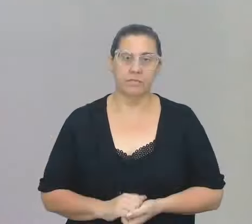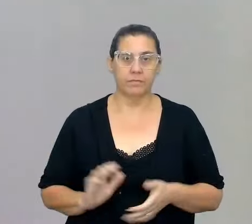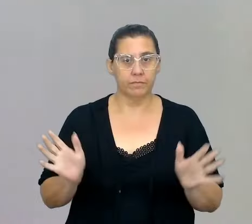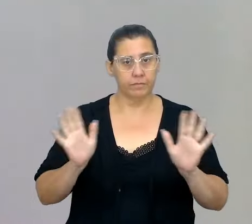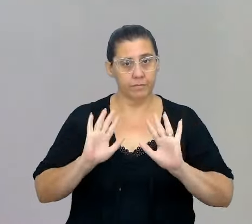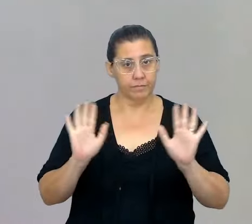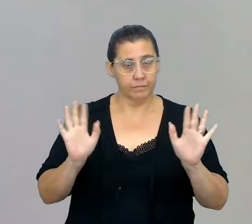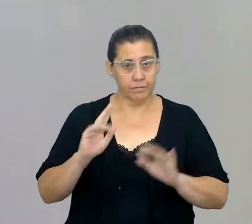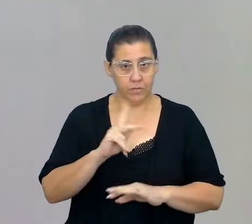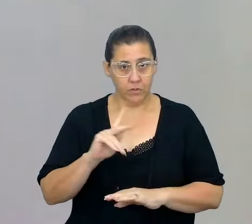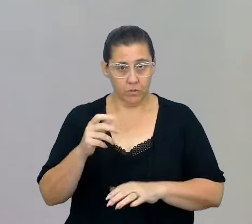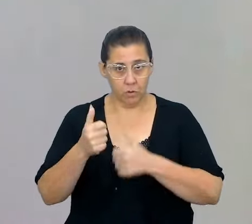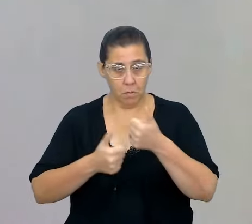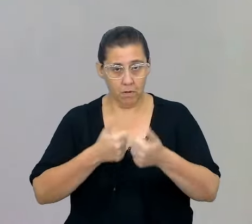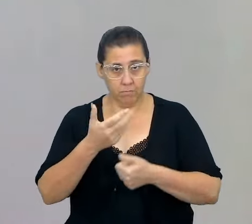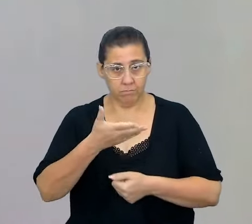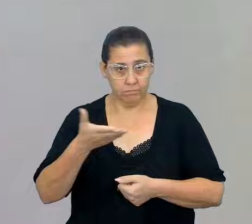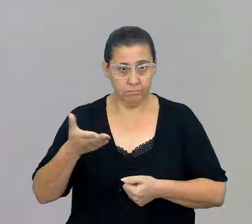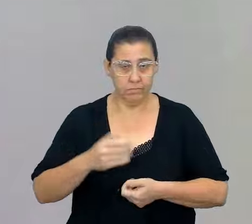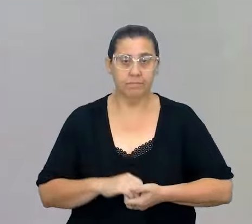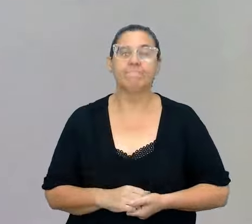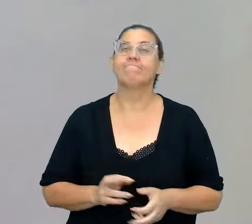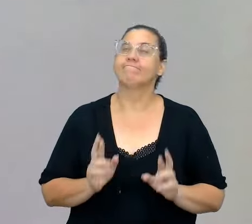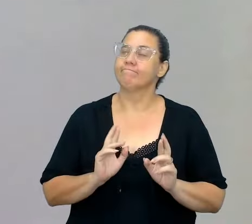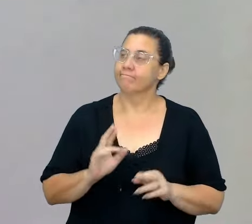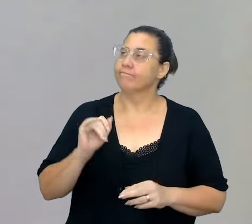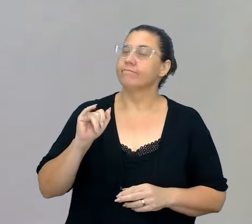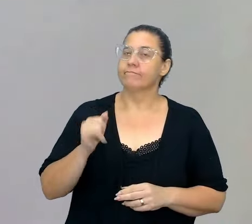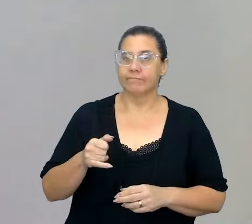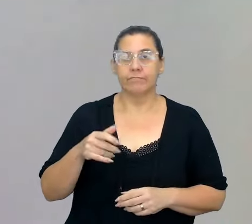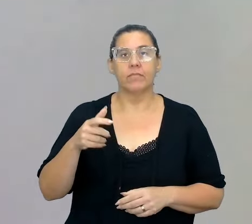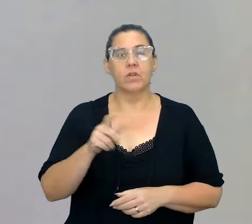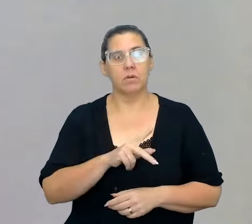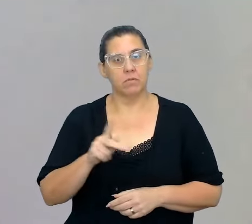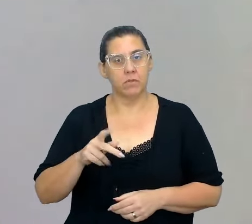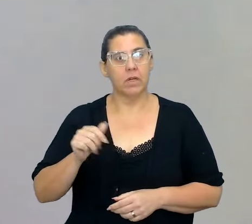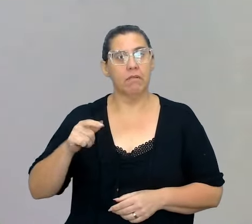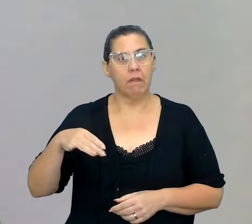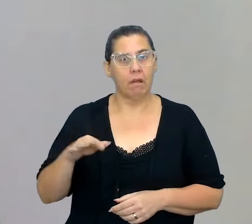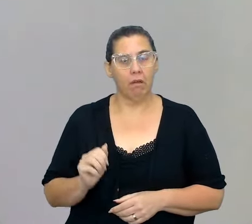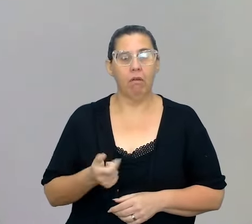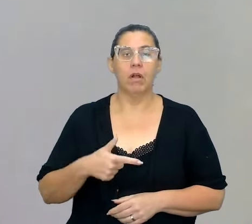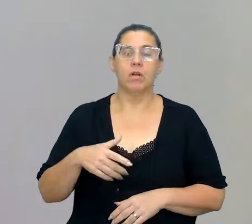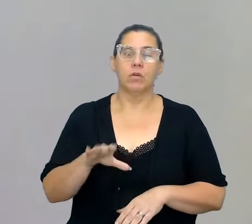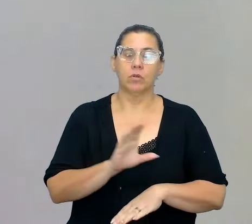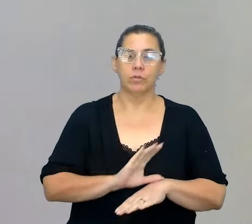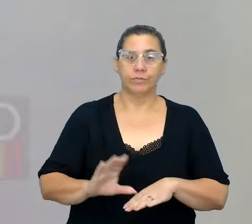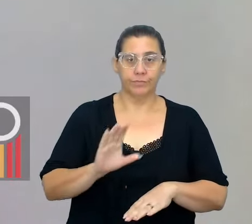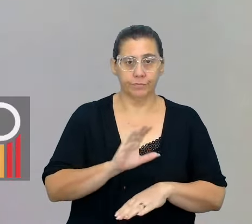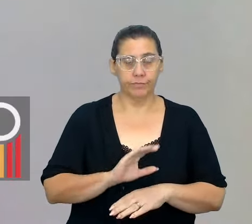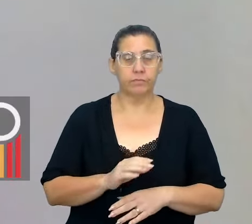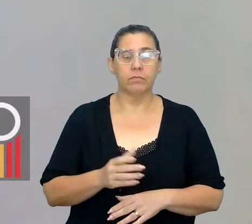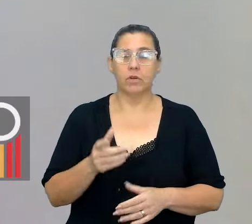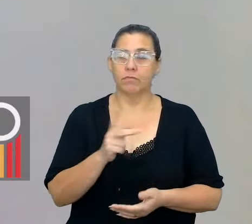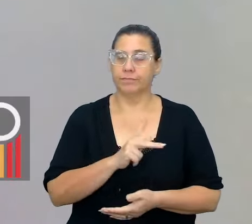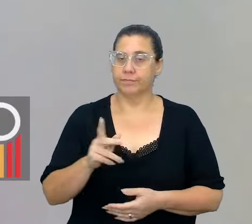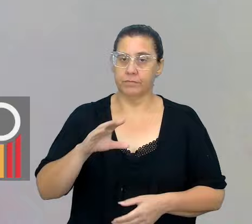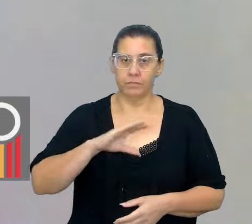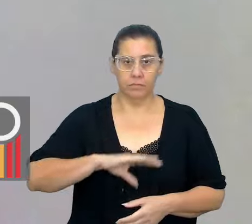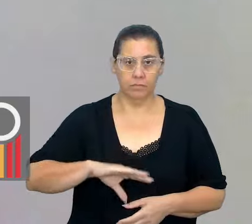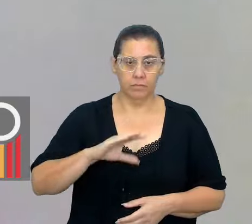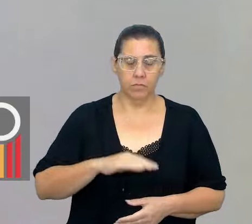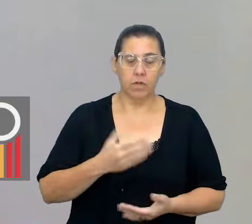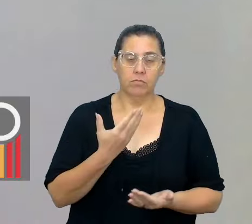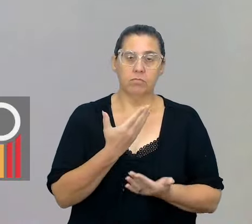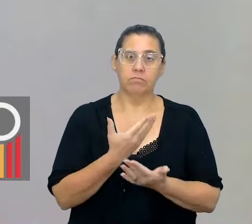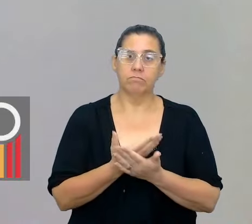Olá, professores, tudo bem com vocês? Espero que sim. Eu sou a professora Andréia, sou formada em língua portuguesa, leciono aqui na cidade